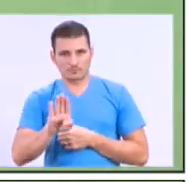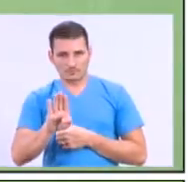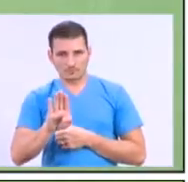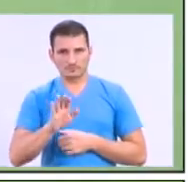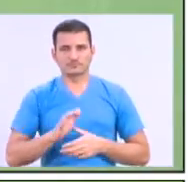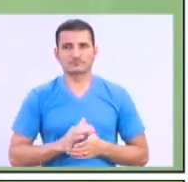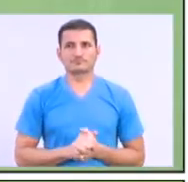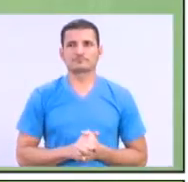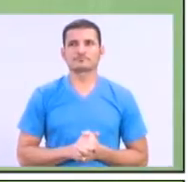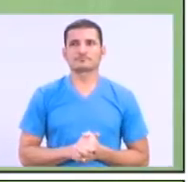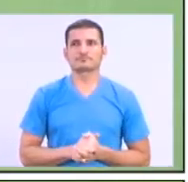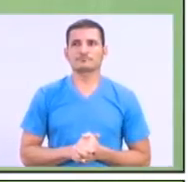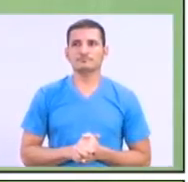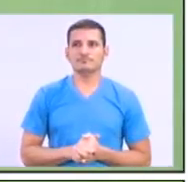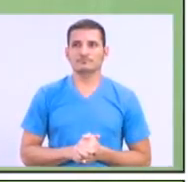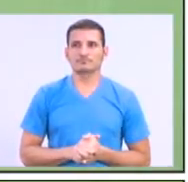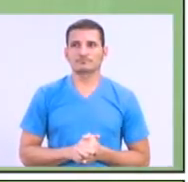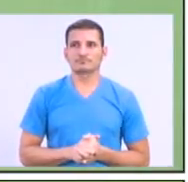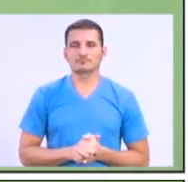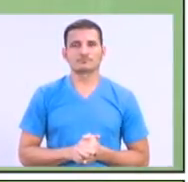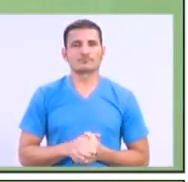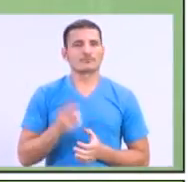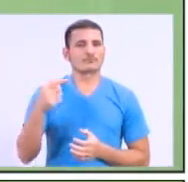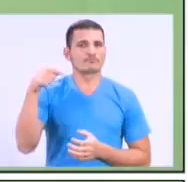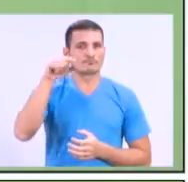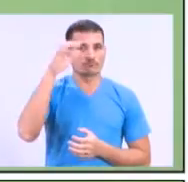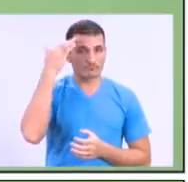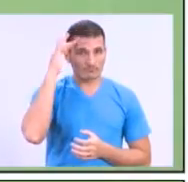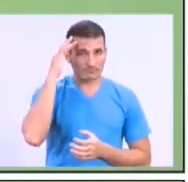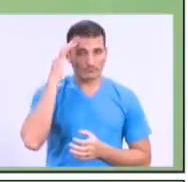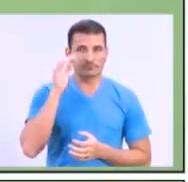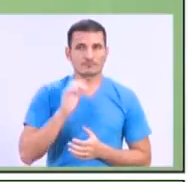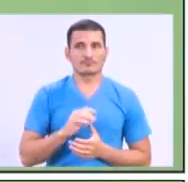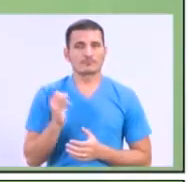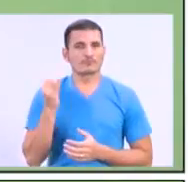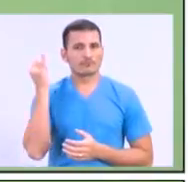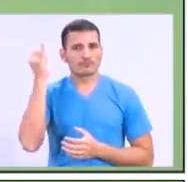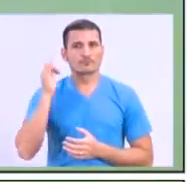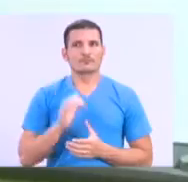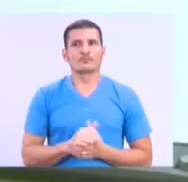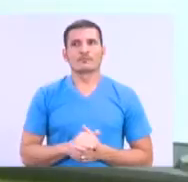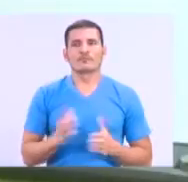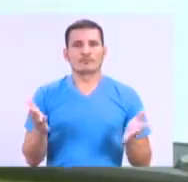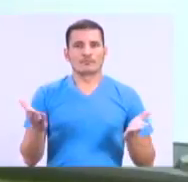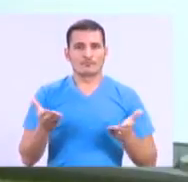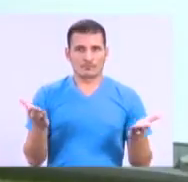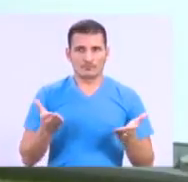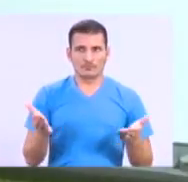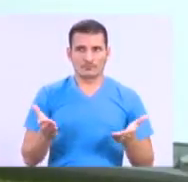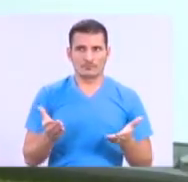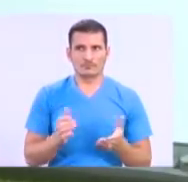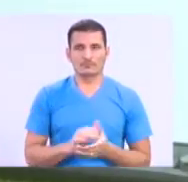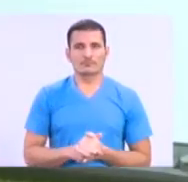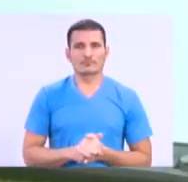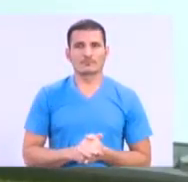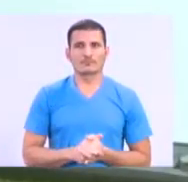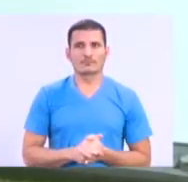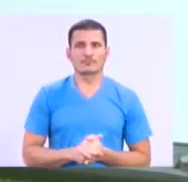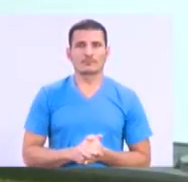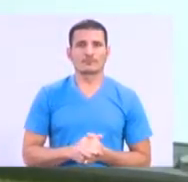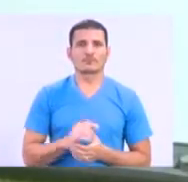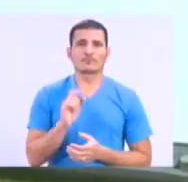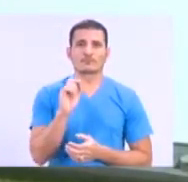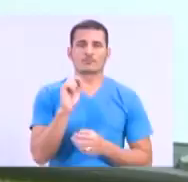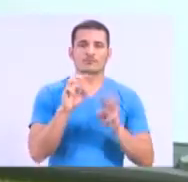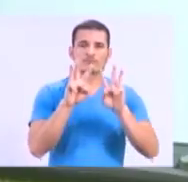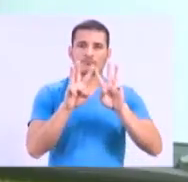Uma parte essencial para vocês entenderem. Pessoal, estamos falando agora de páginas processadas